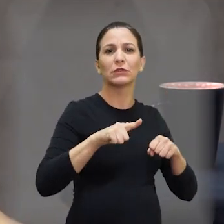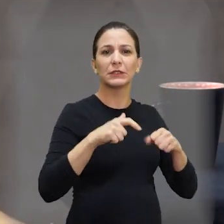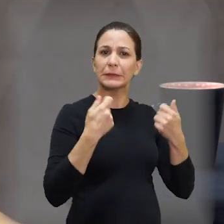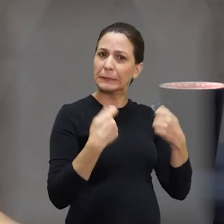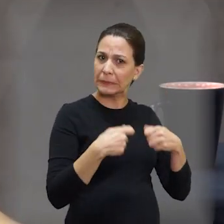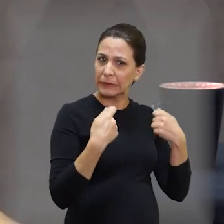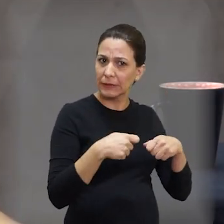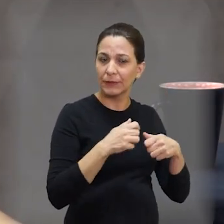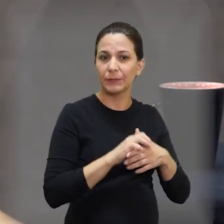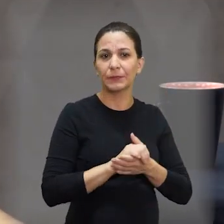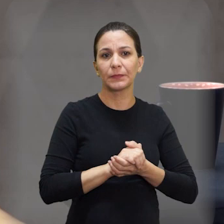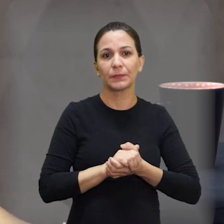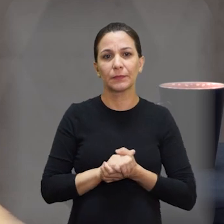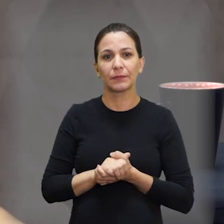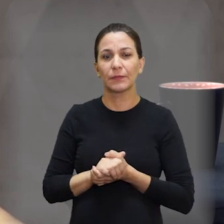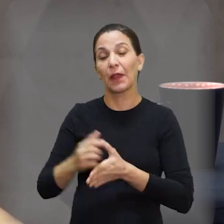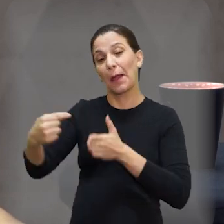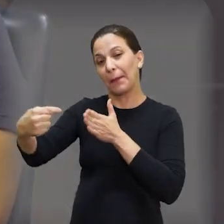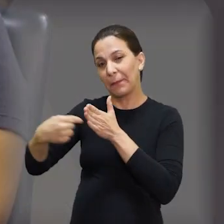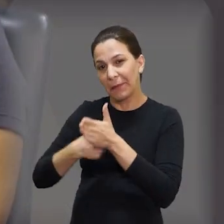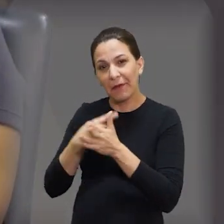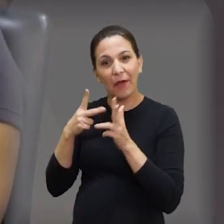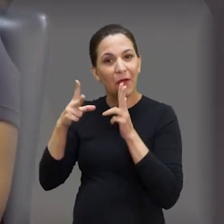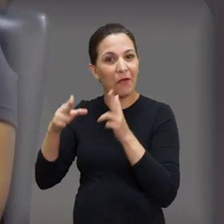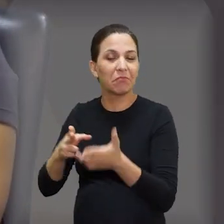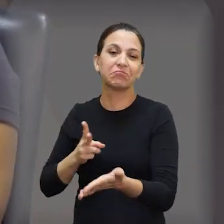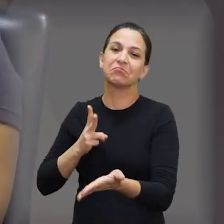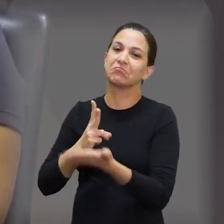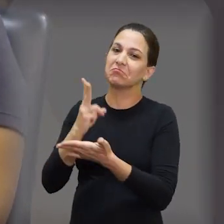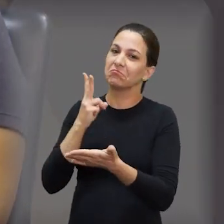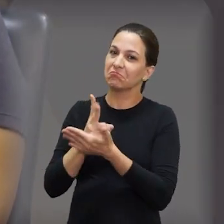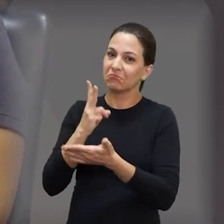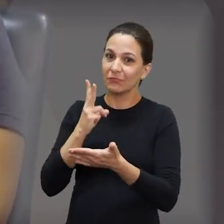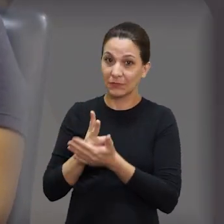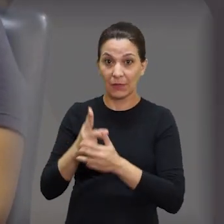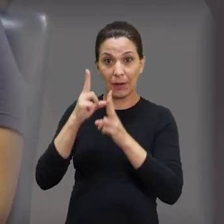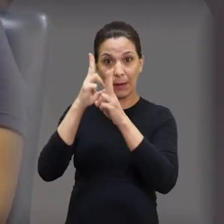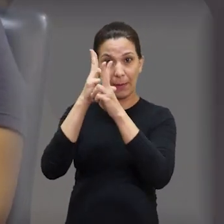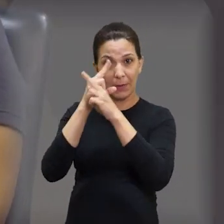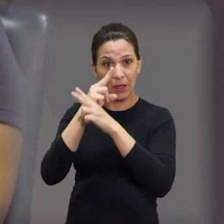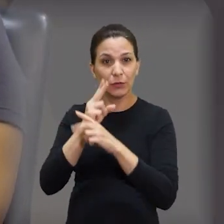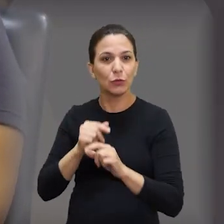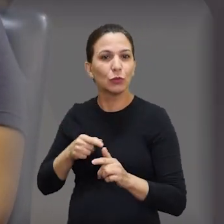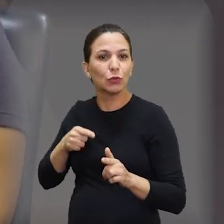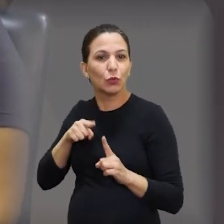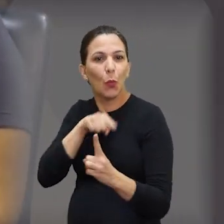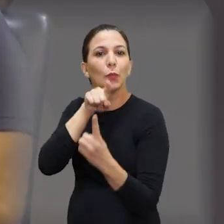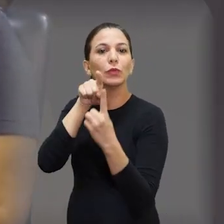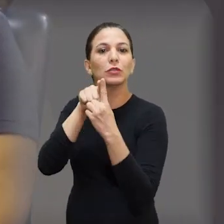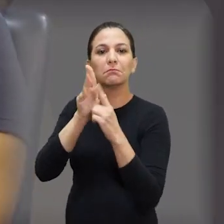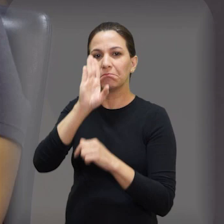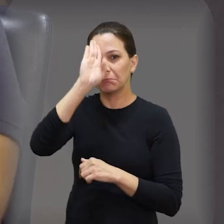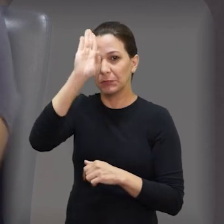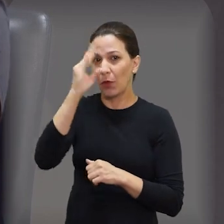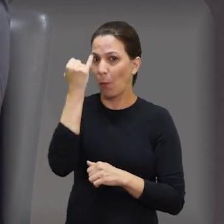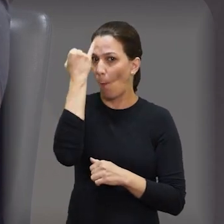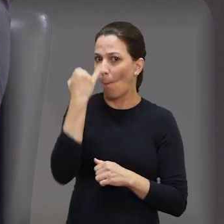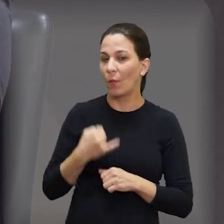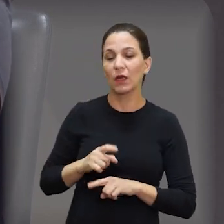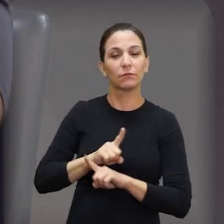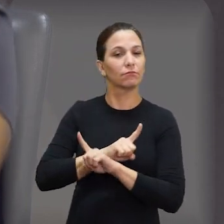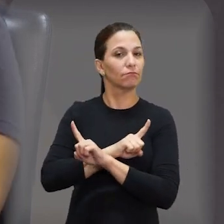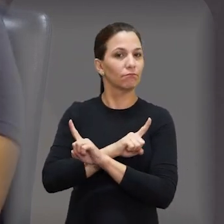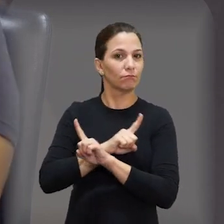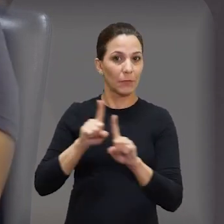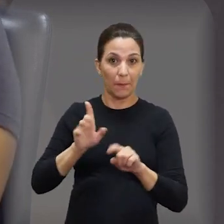a outra atividade física para isso? Essa é uma pergunta bastante frequente, né? O objetivo primordial do Pilates